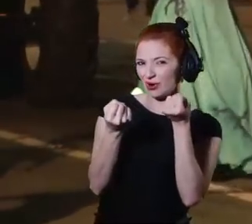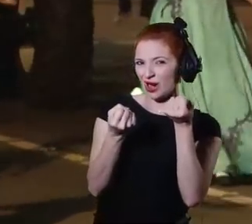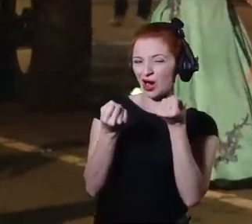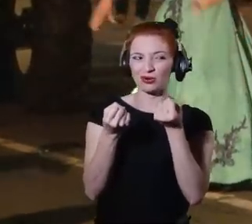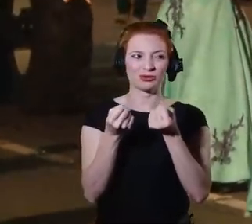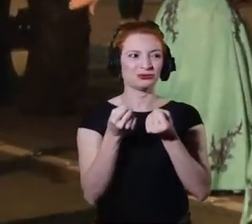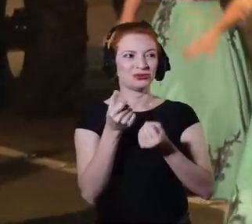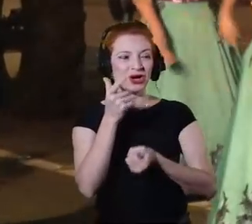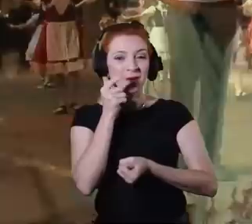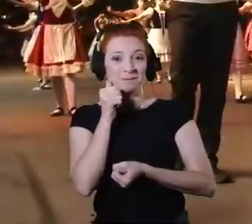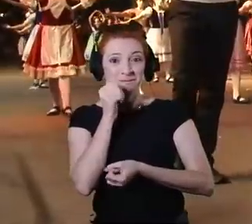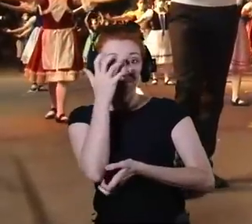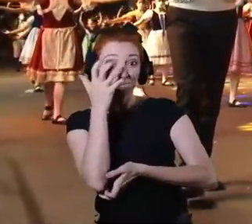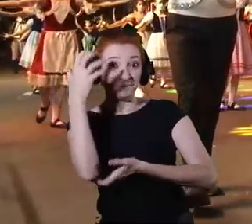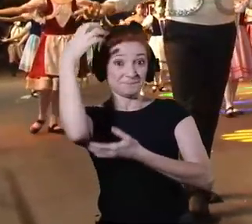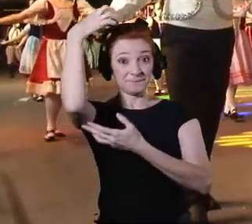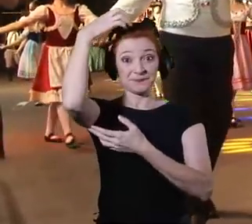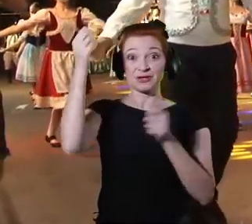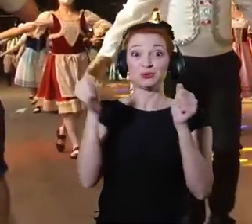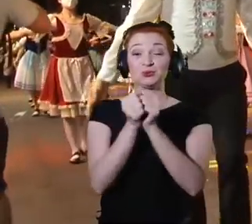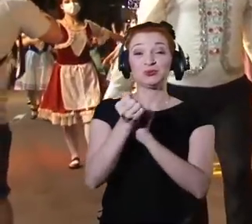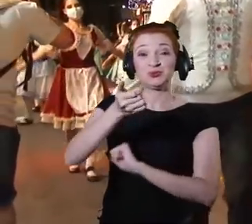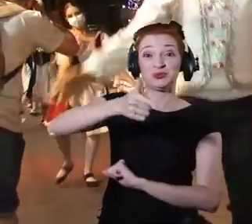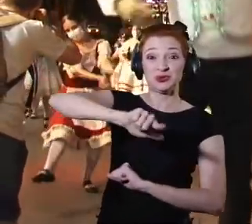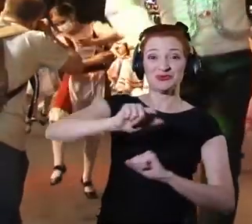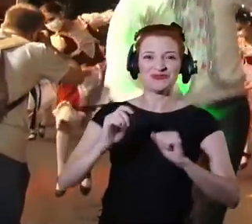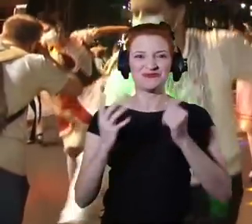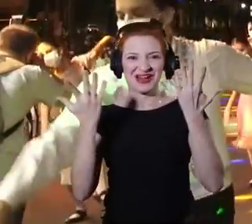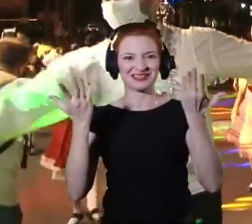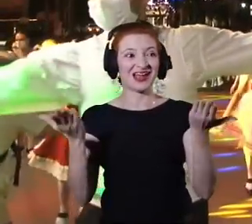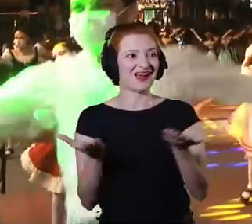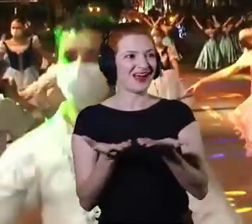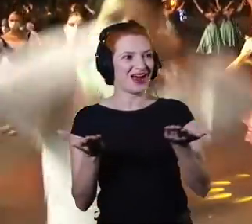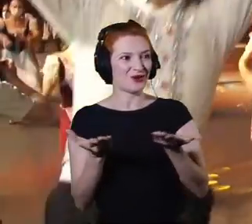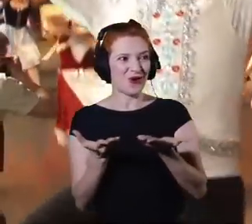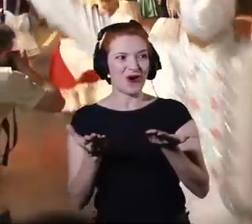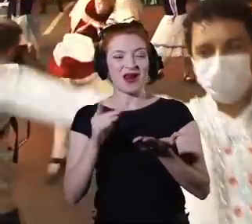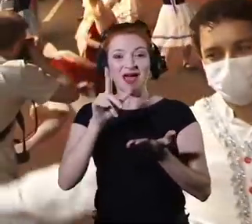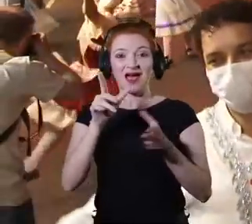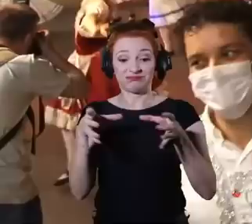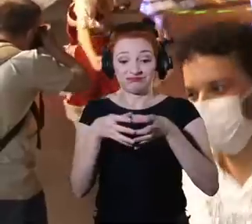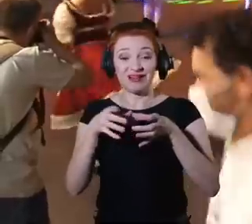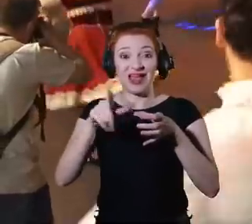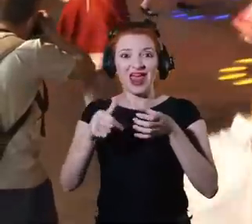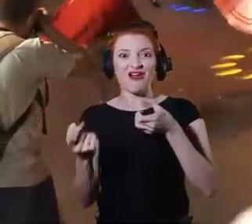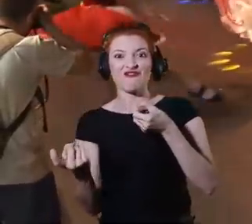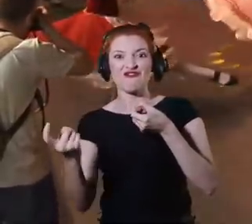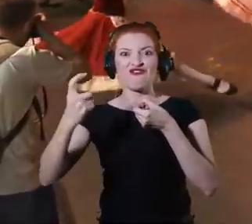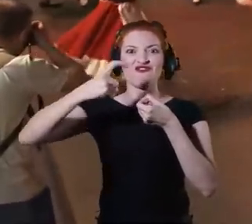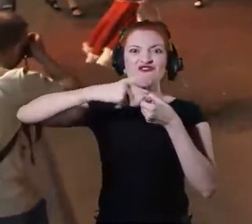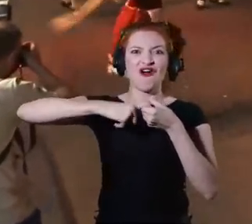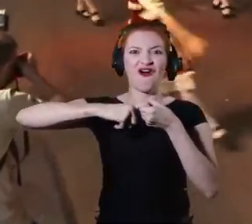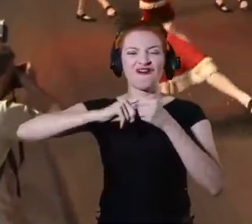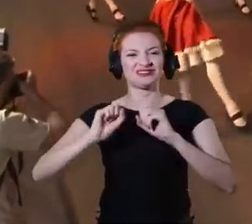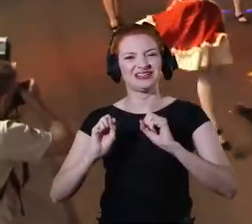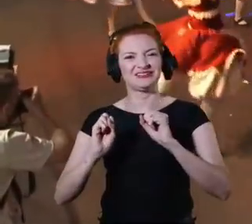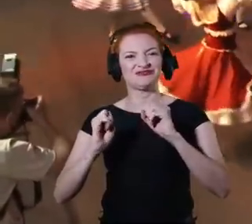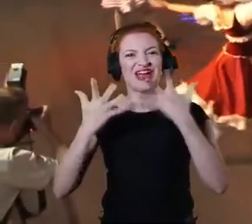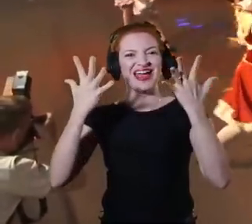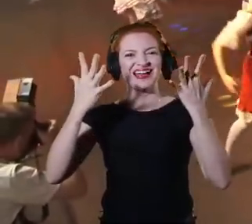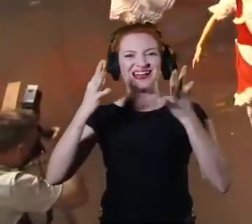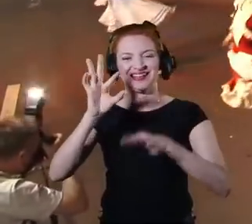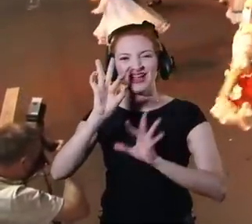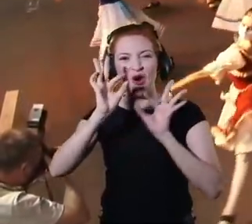em festa. E esta parte, então, é a famosa retomada, é o espírito da Festa Nacional da